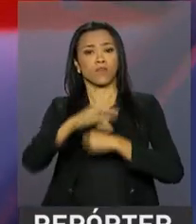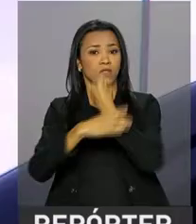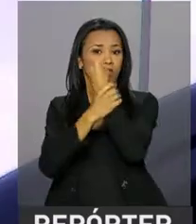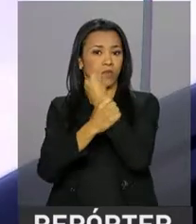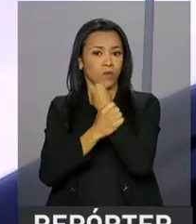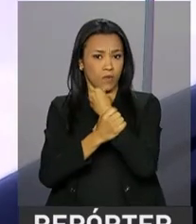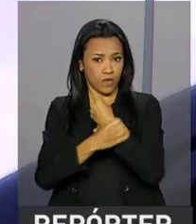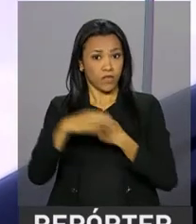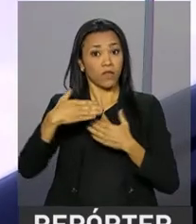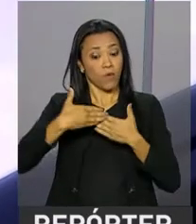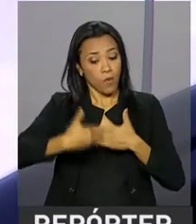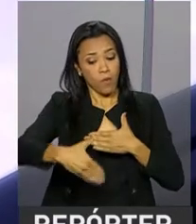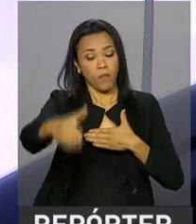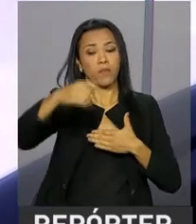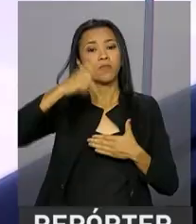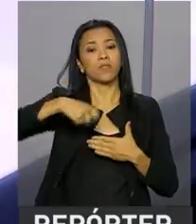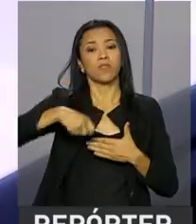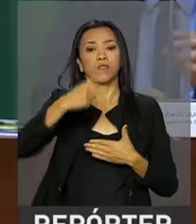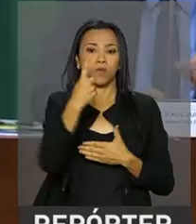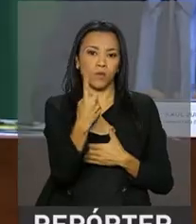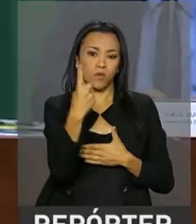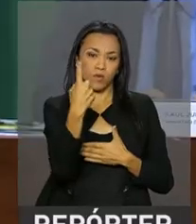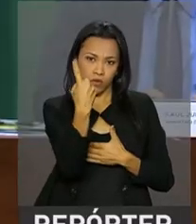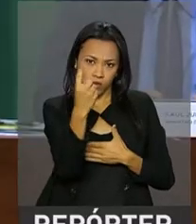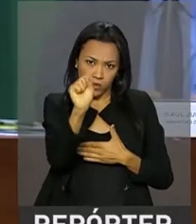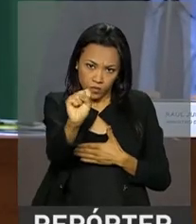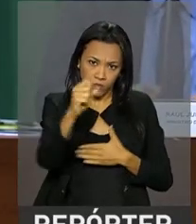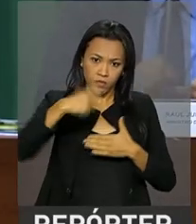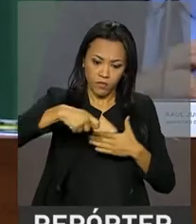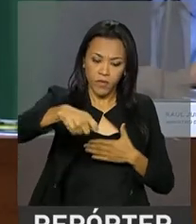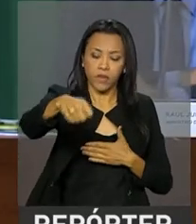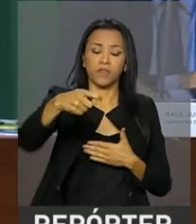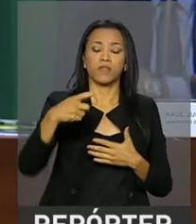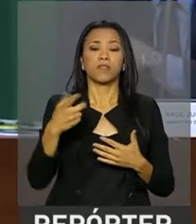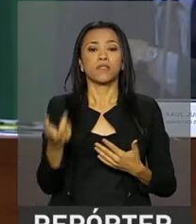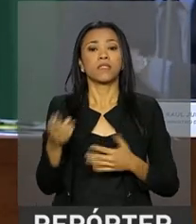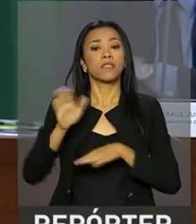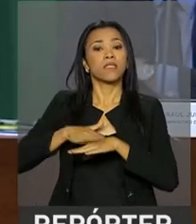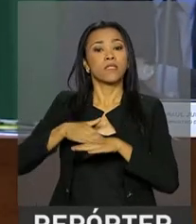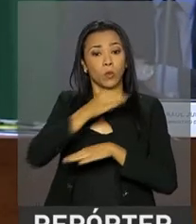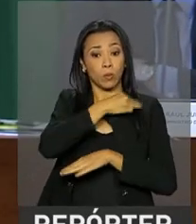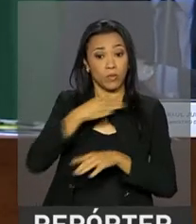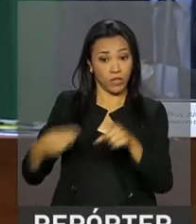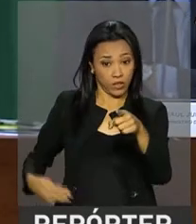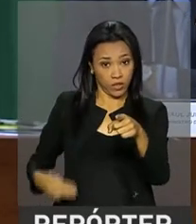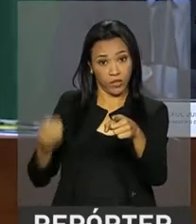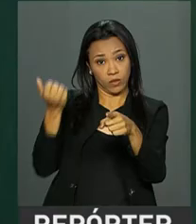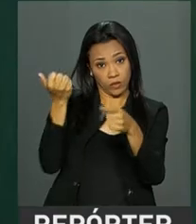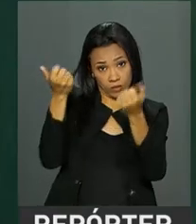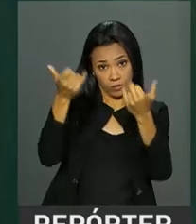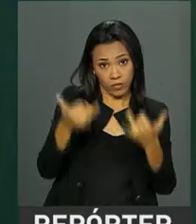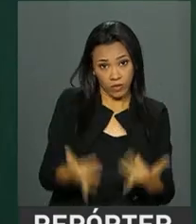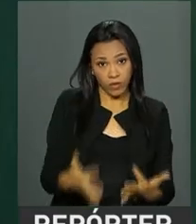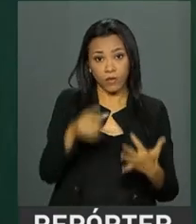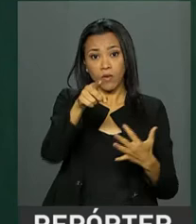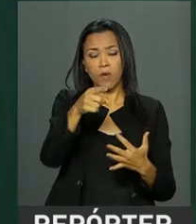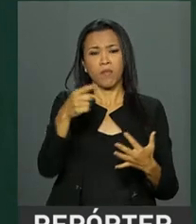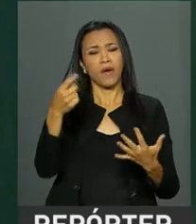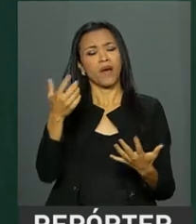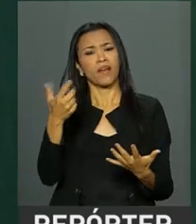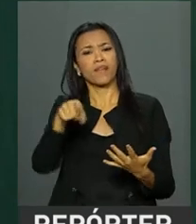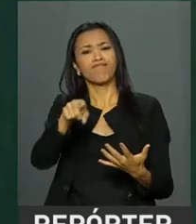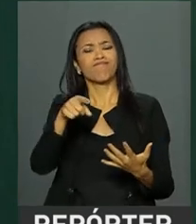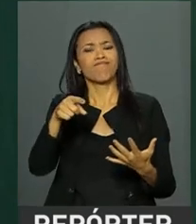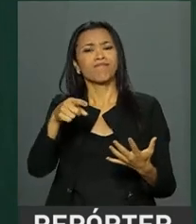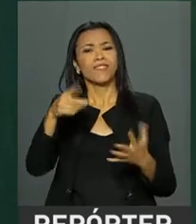próximos 18 meses entre as medidas defendidas pelo ministro da defesa raúl jungmann para minar o controle do crime feito por